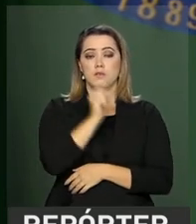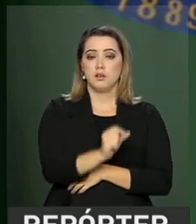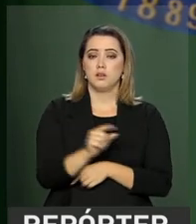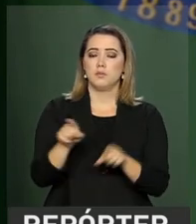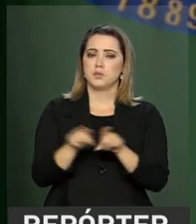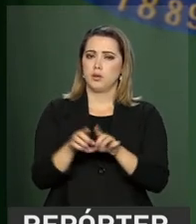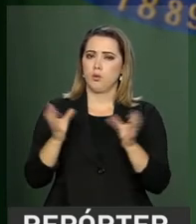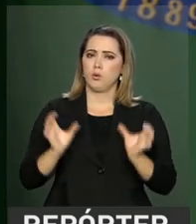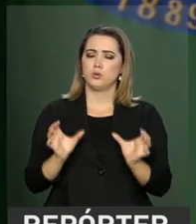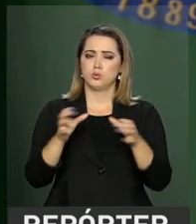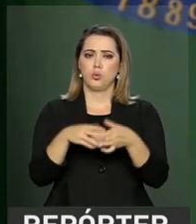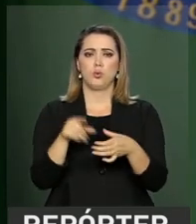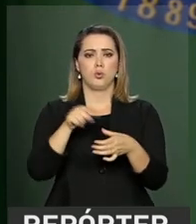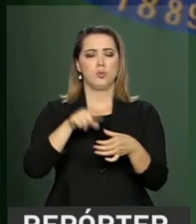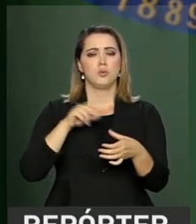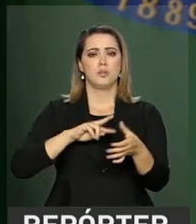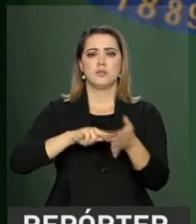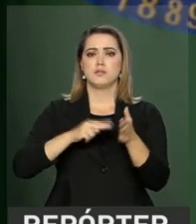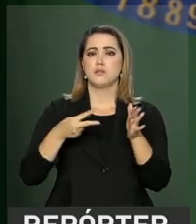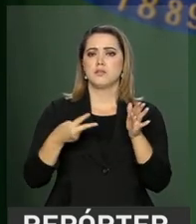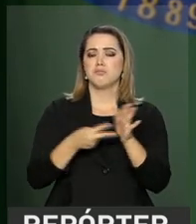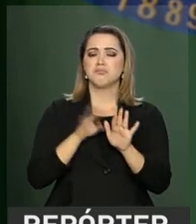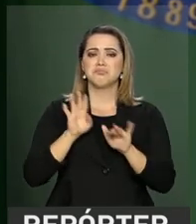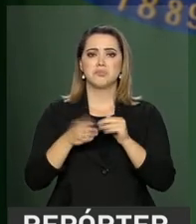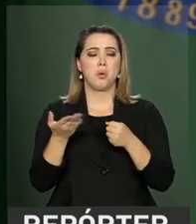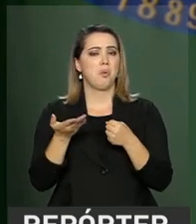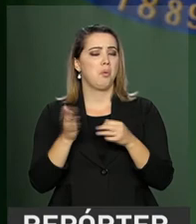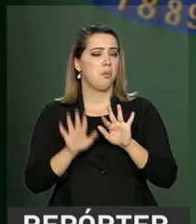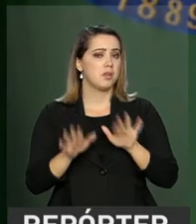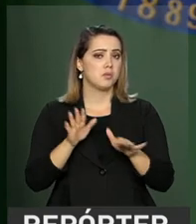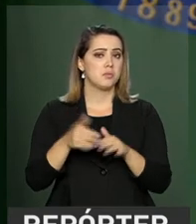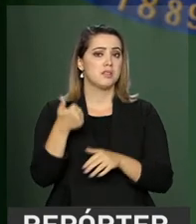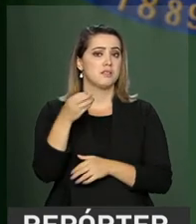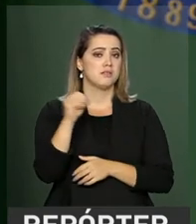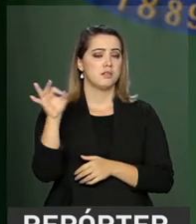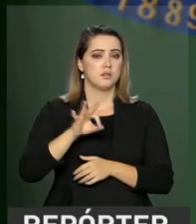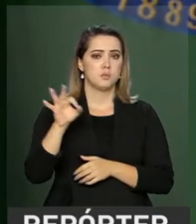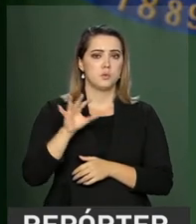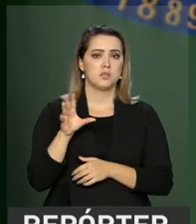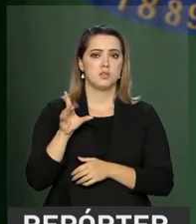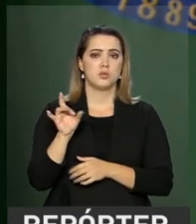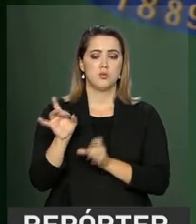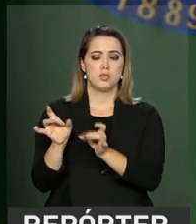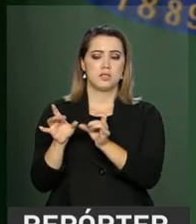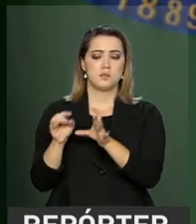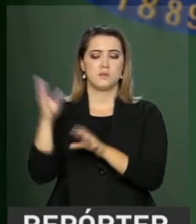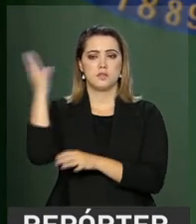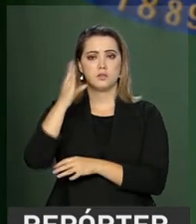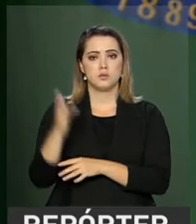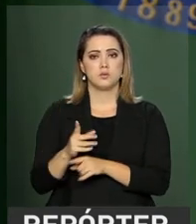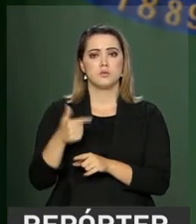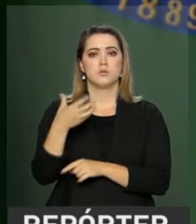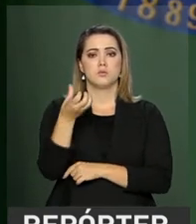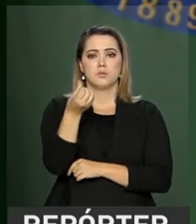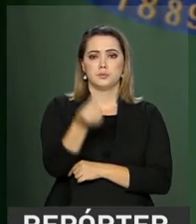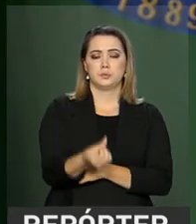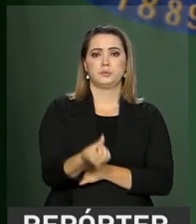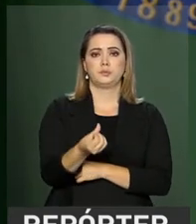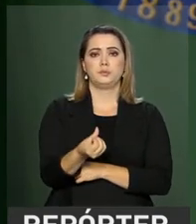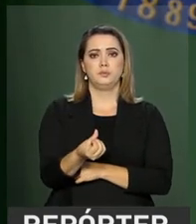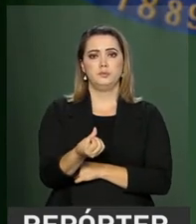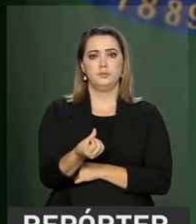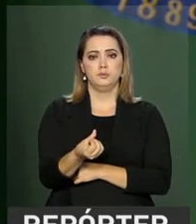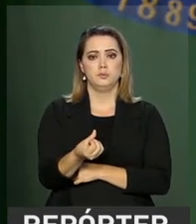que respondeu por aproximadamente 10% das exportações brasileiras em 2016